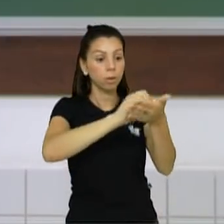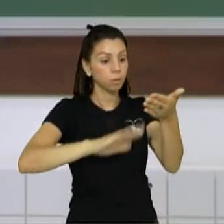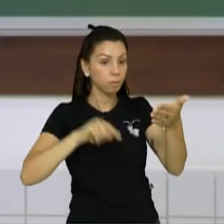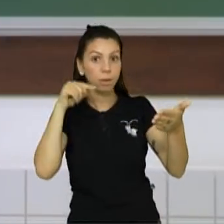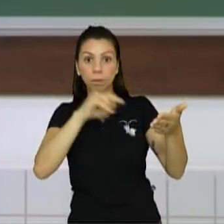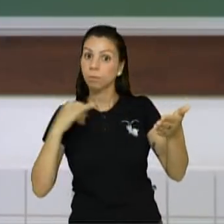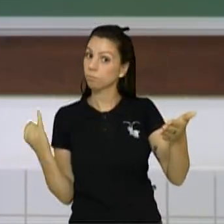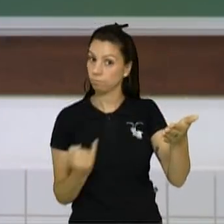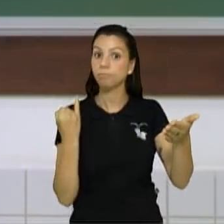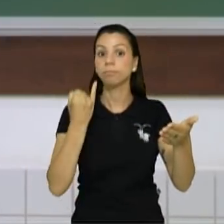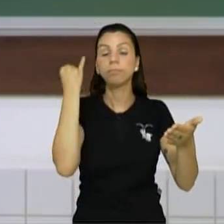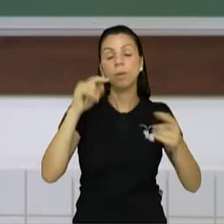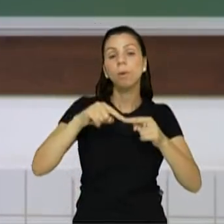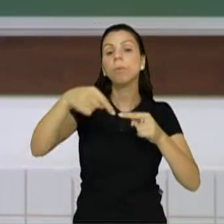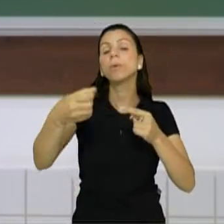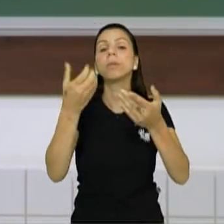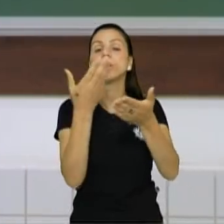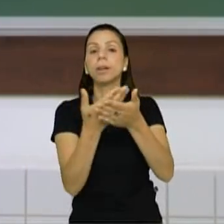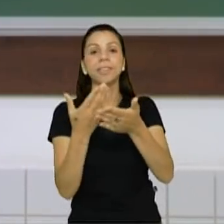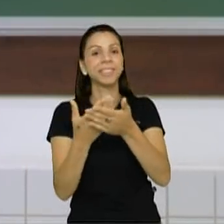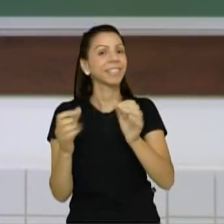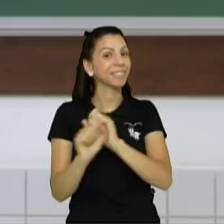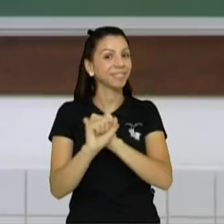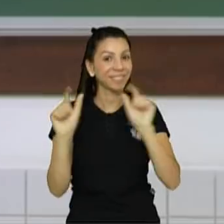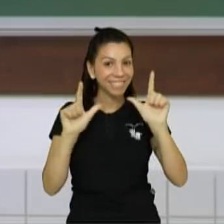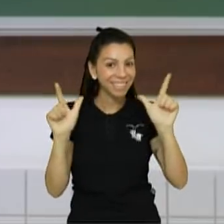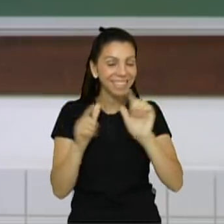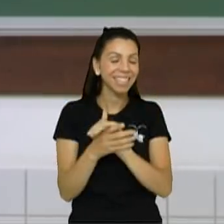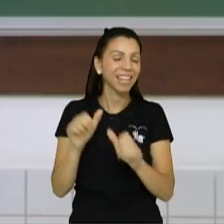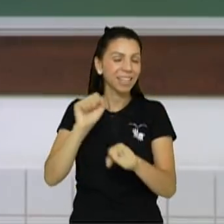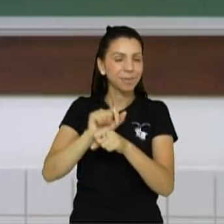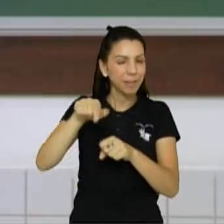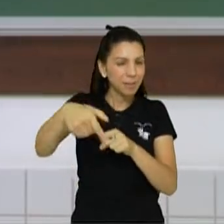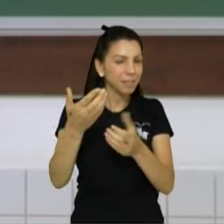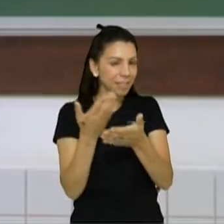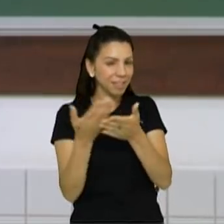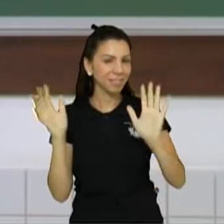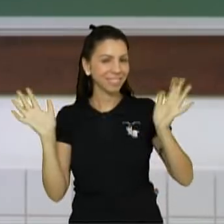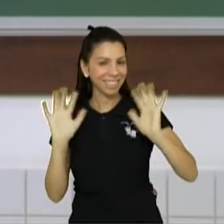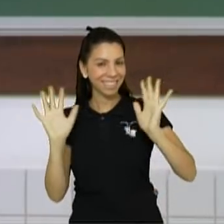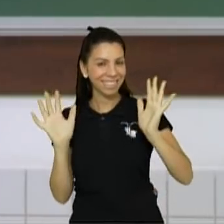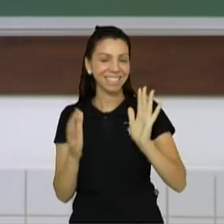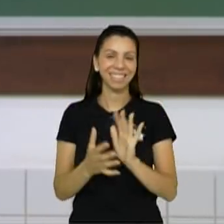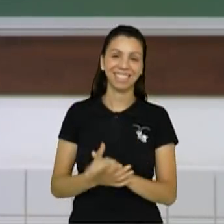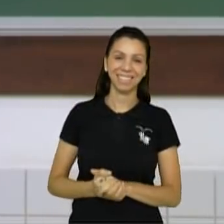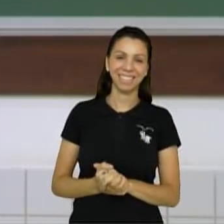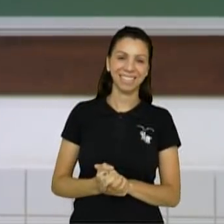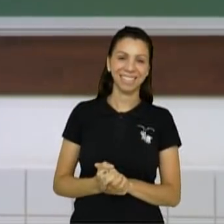muito importante. Na próxima aula temos surpresas. Eu espero você lá. Até mais!